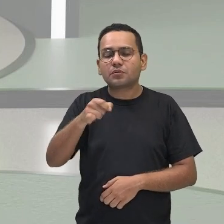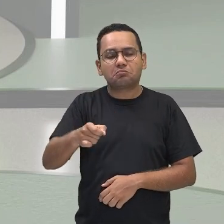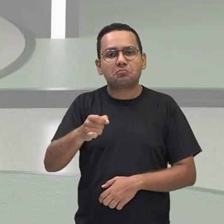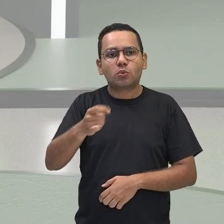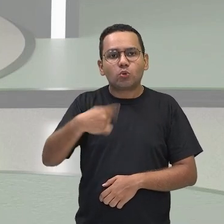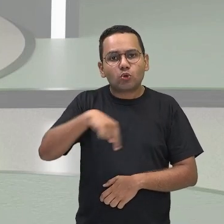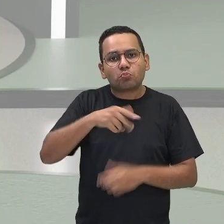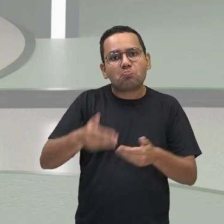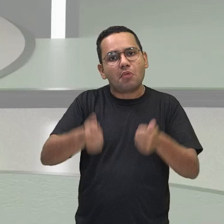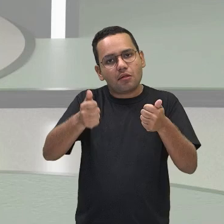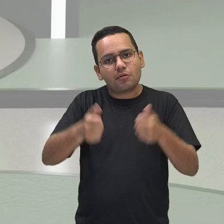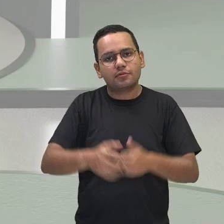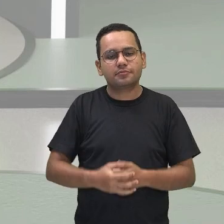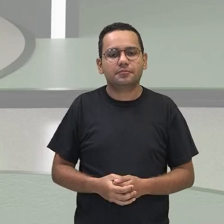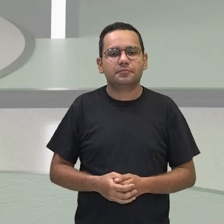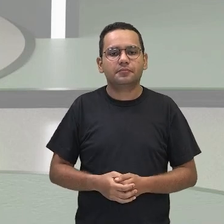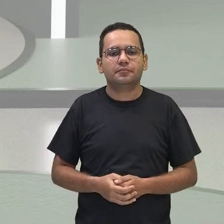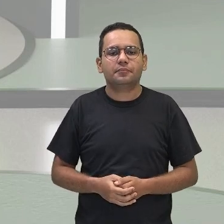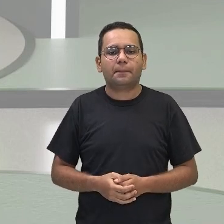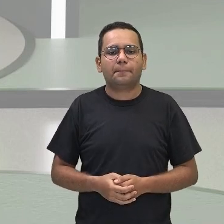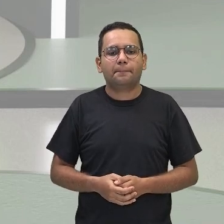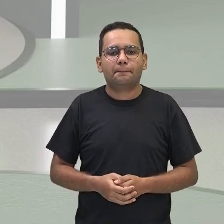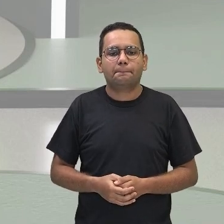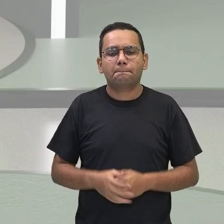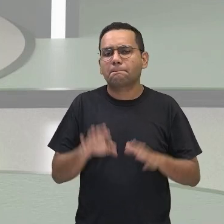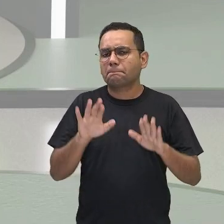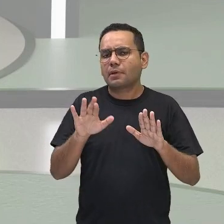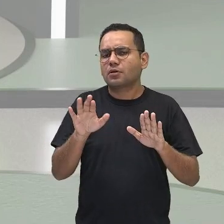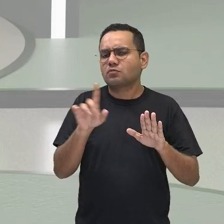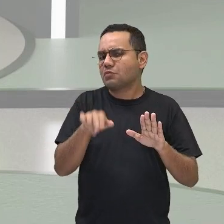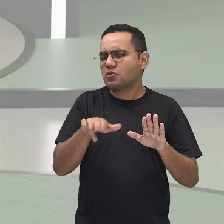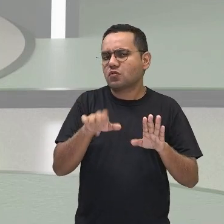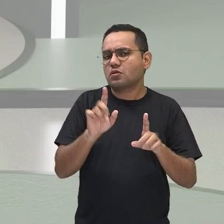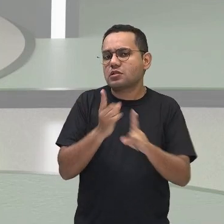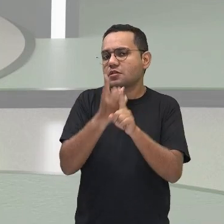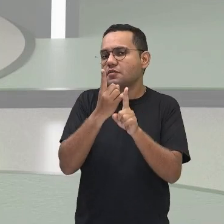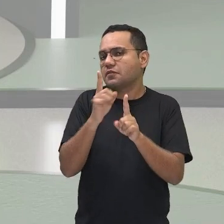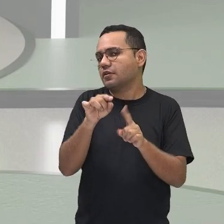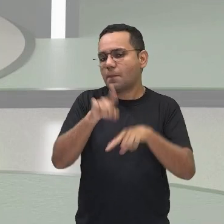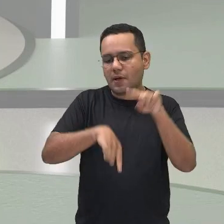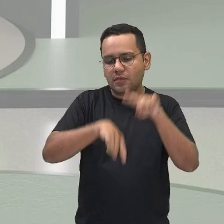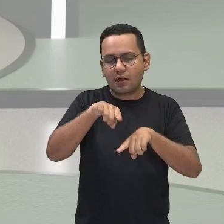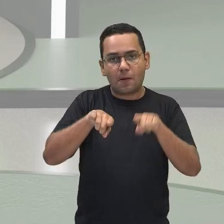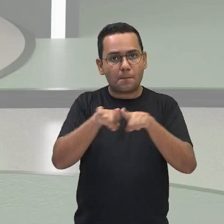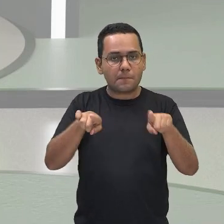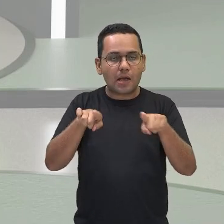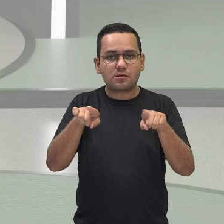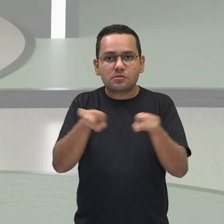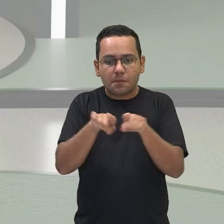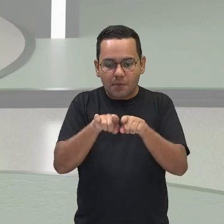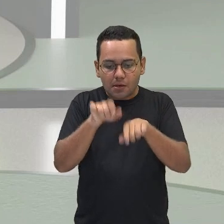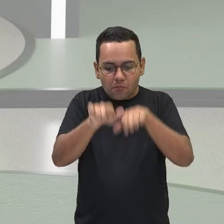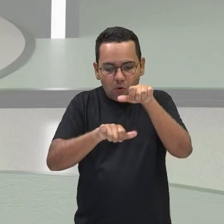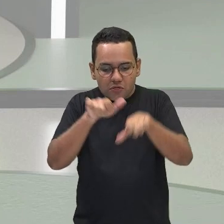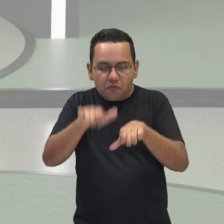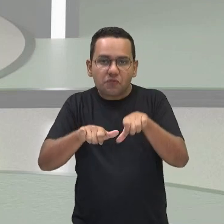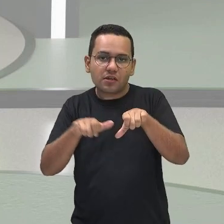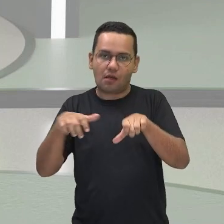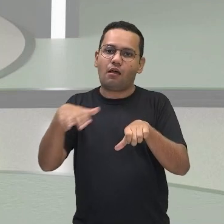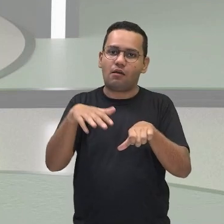só identificar esses elementos que estão na natureza, como também transformá-los no